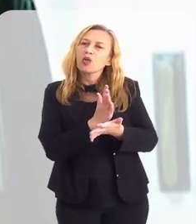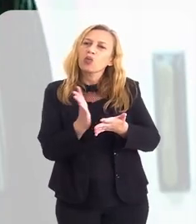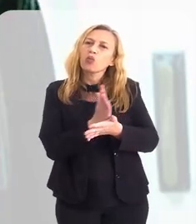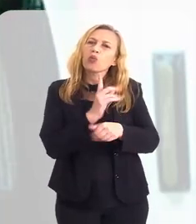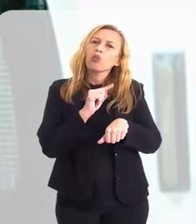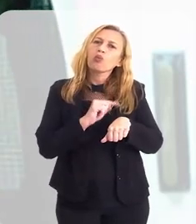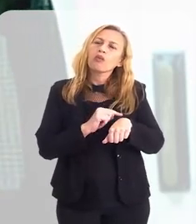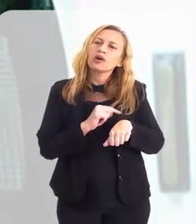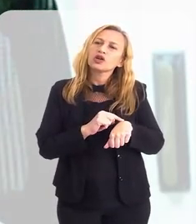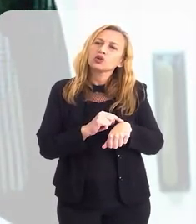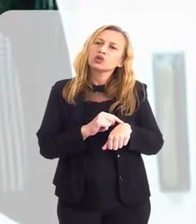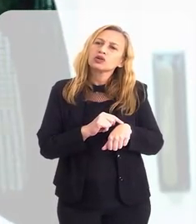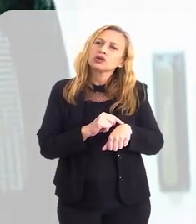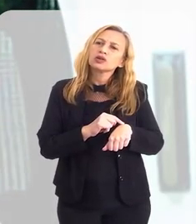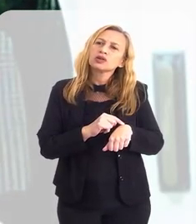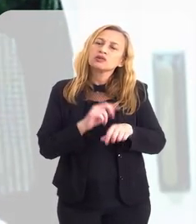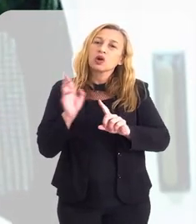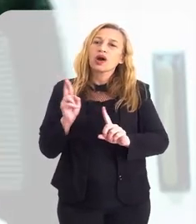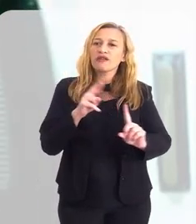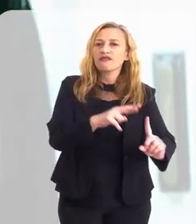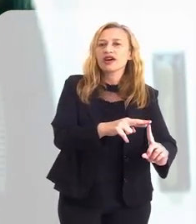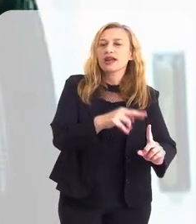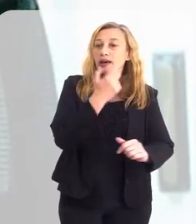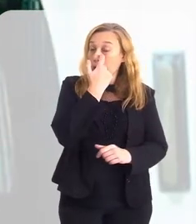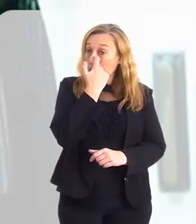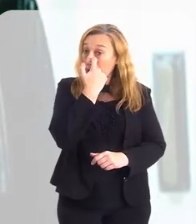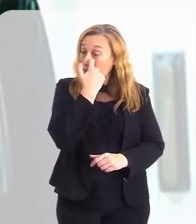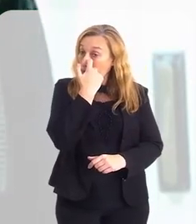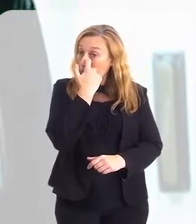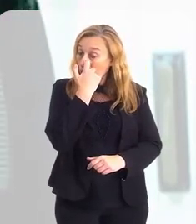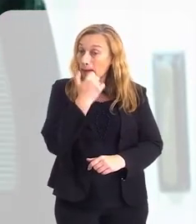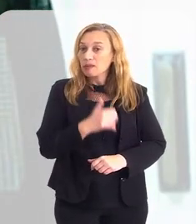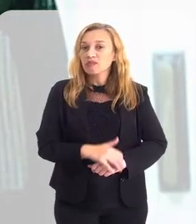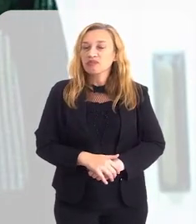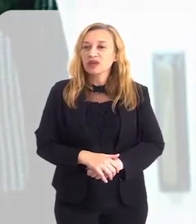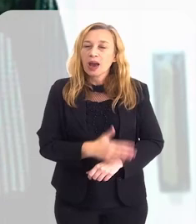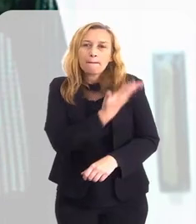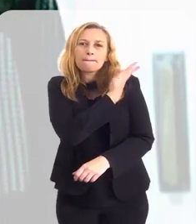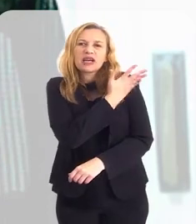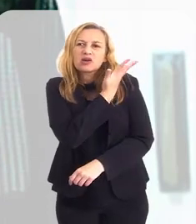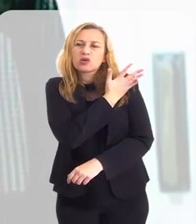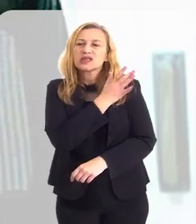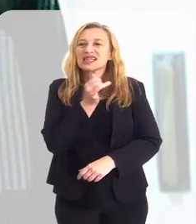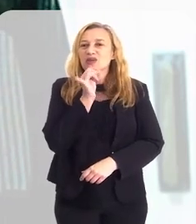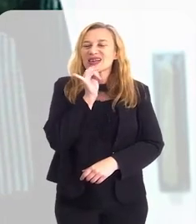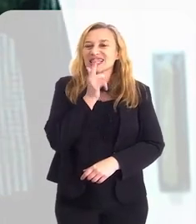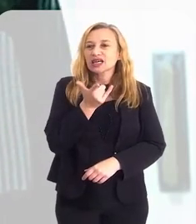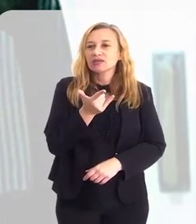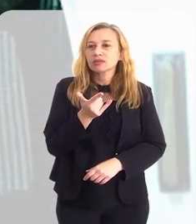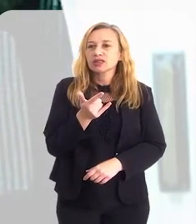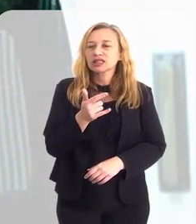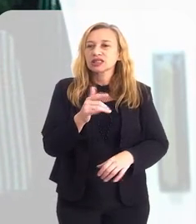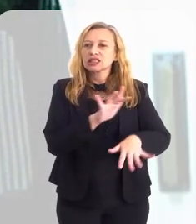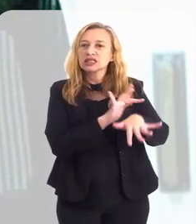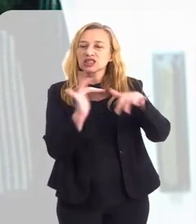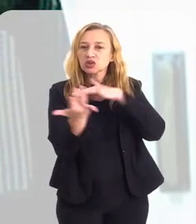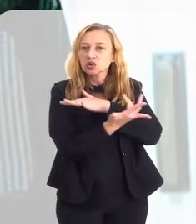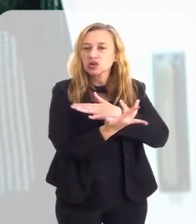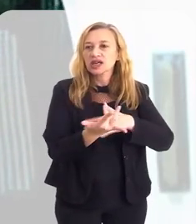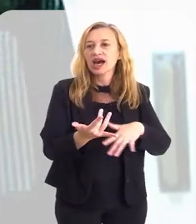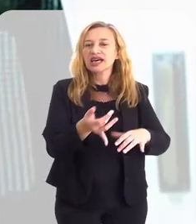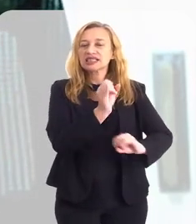que em algum momento, né, você teve referências de que aumenta o preconceito, por exemplo, nas